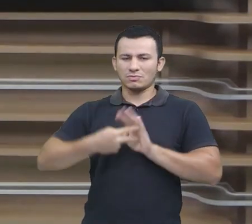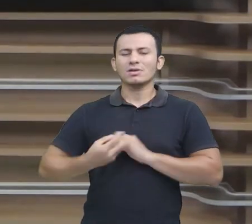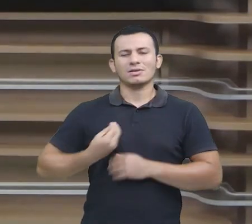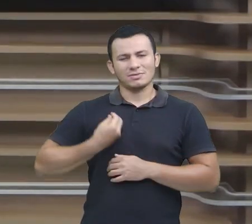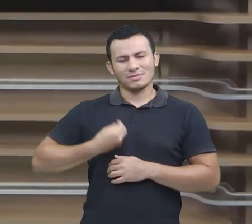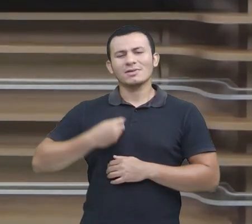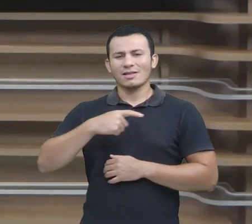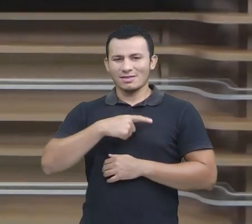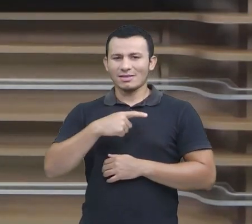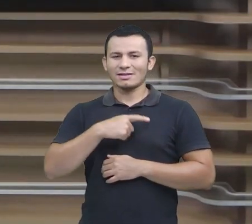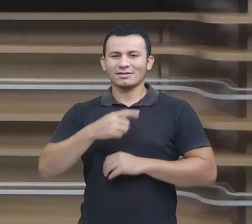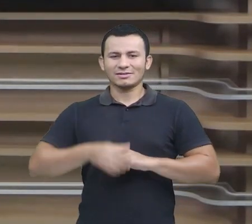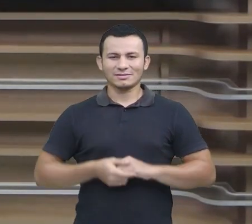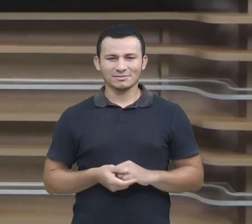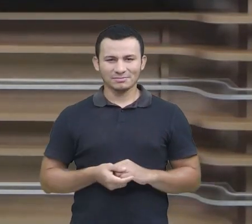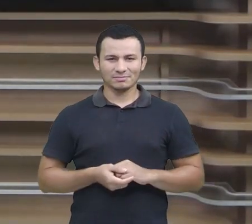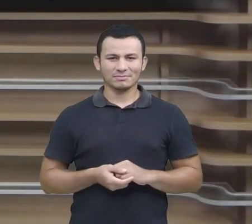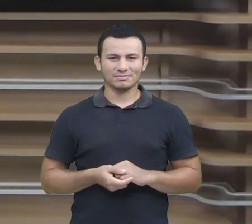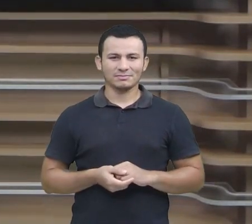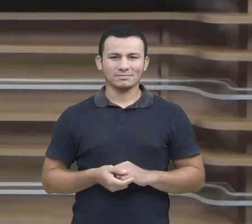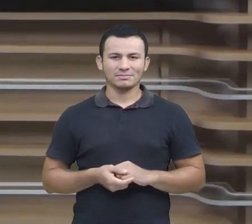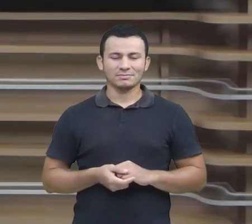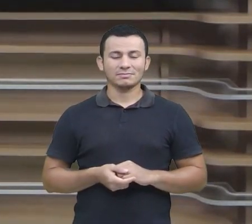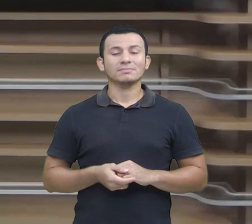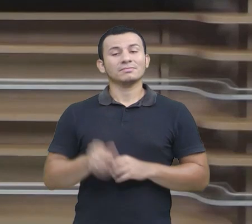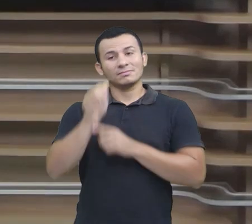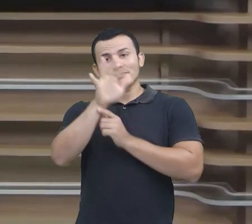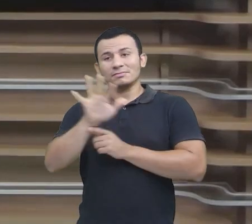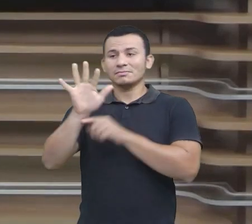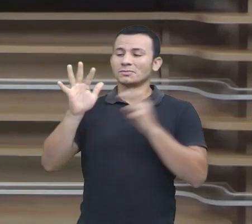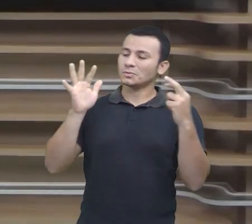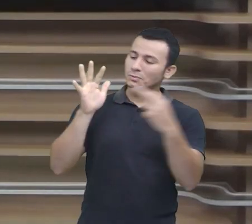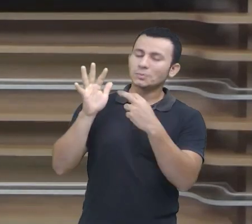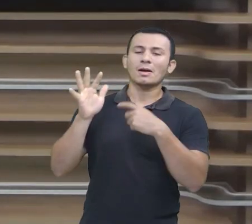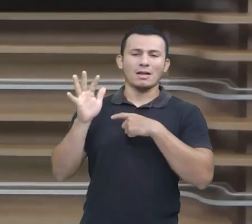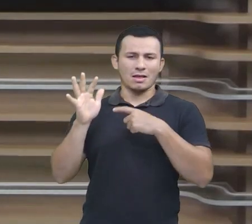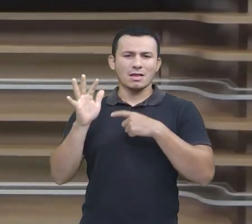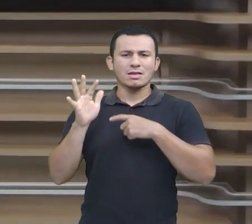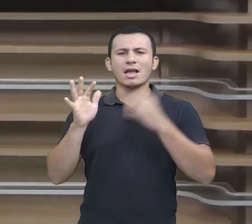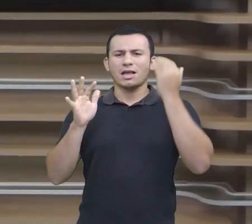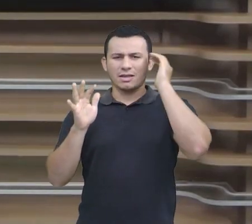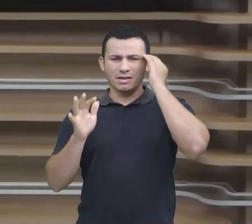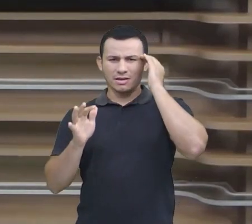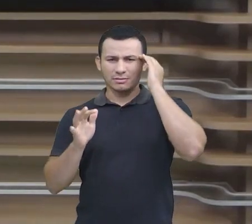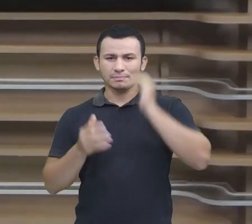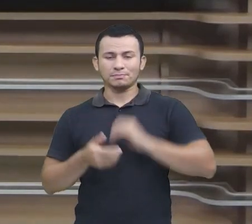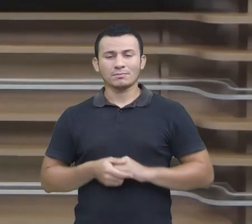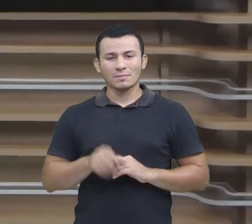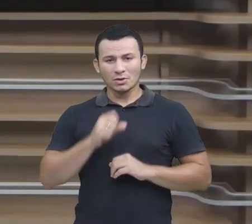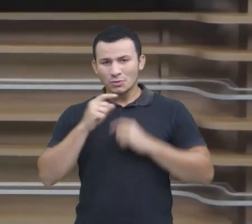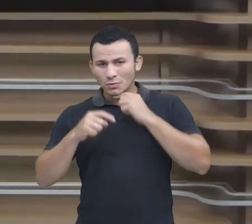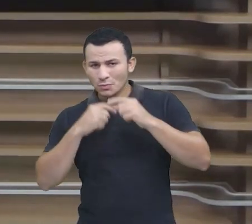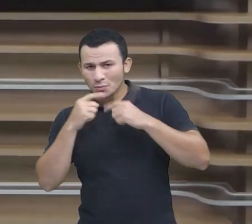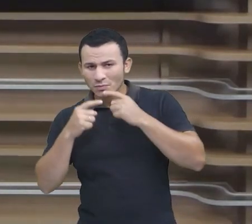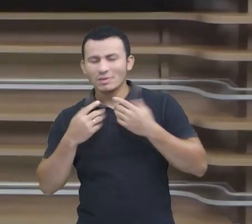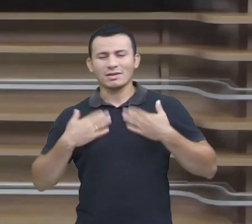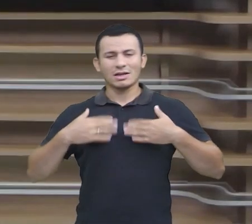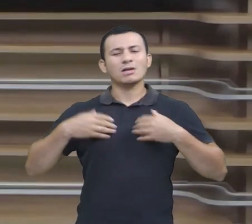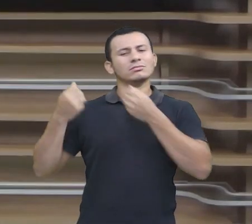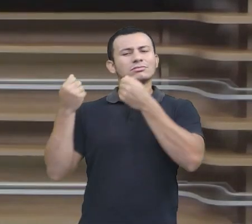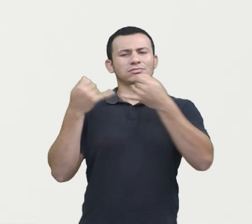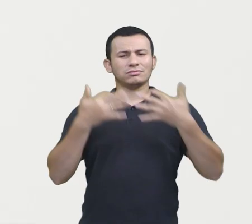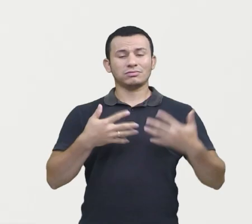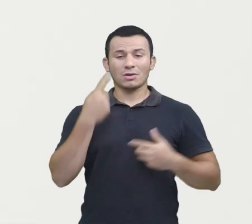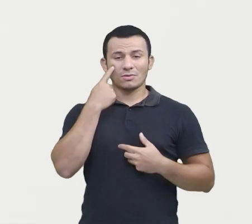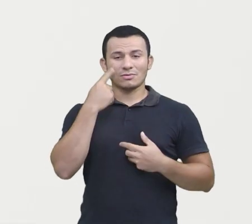de um significado, através da imagem. Ainda não entenderam? Então vamos nos relembrar aqui no nosso